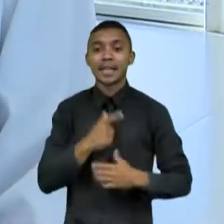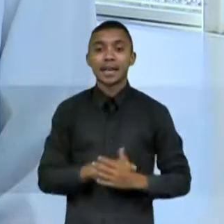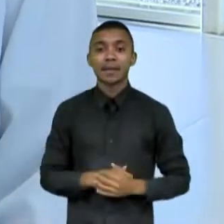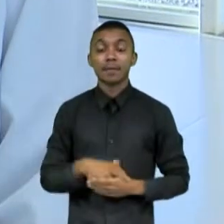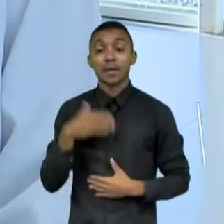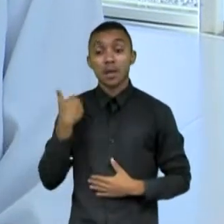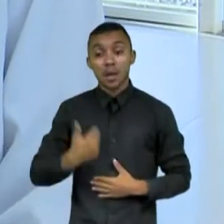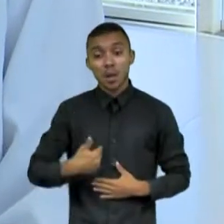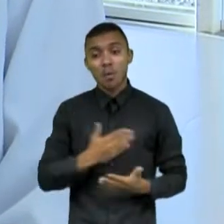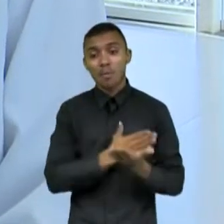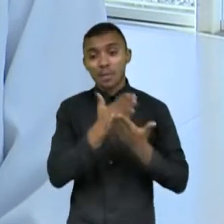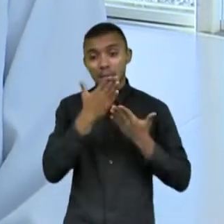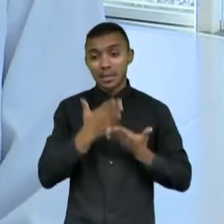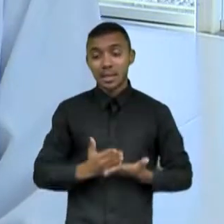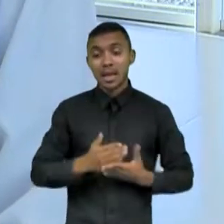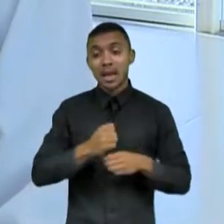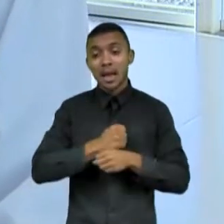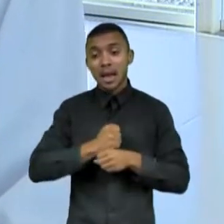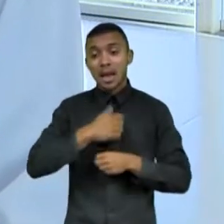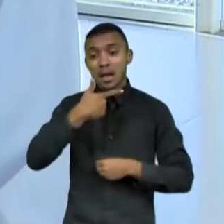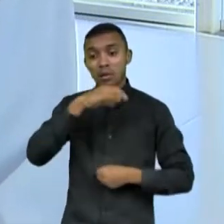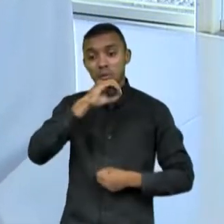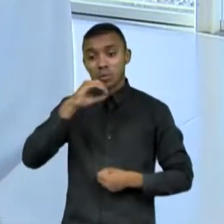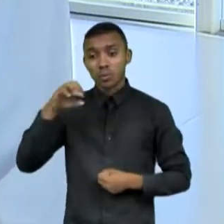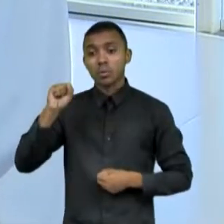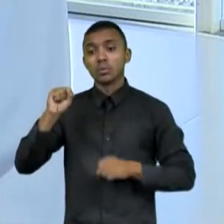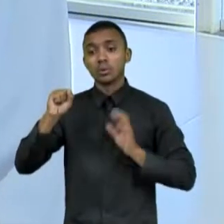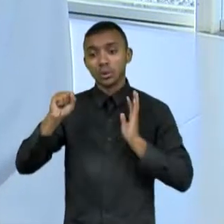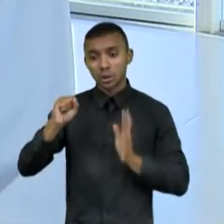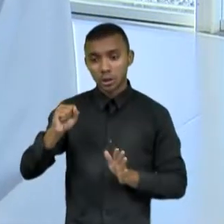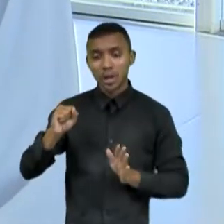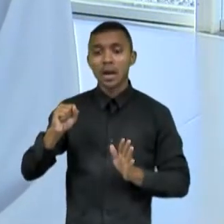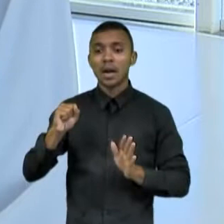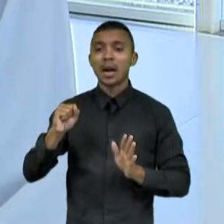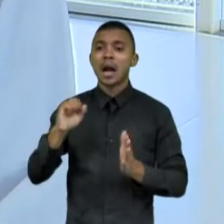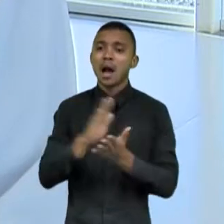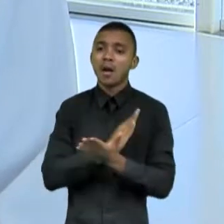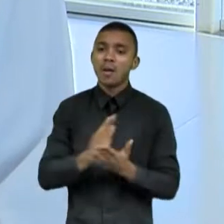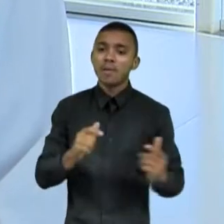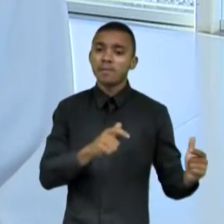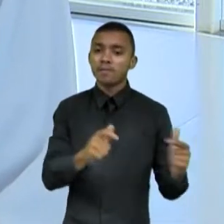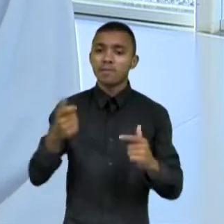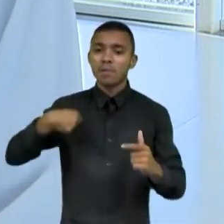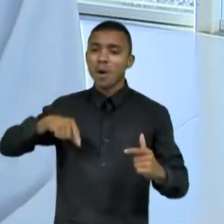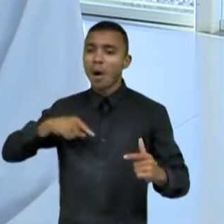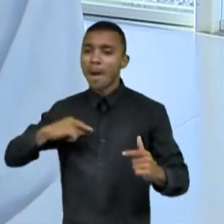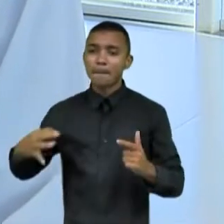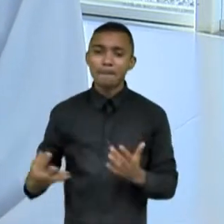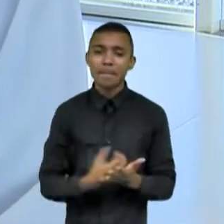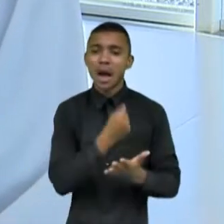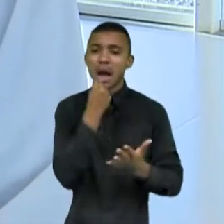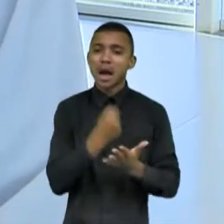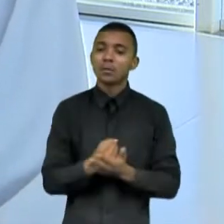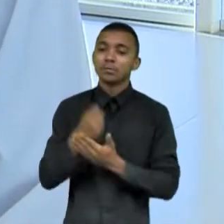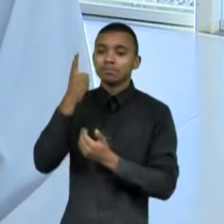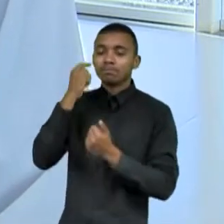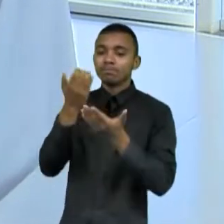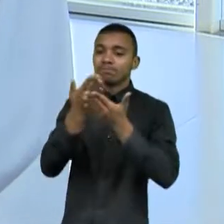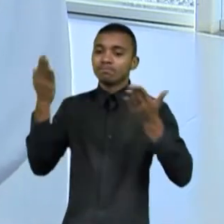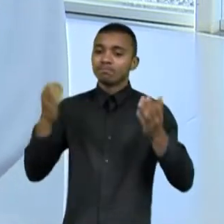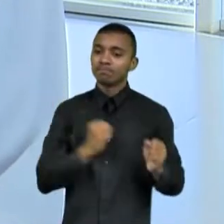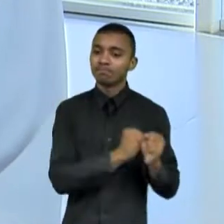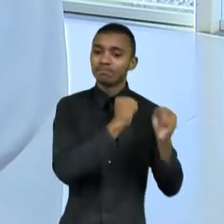desde 2008, quando fomos começar até a desapropriação do terreno e a construção de tudo isso que vocês estão vendo aqui